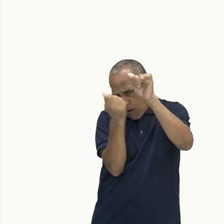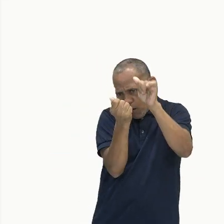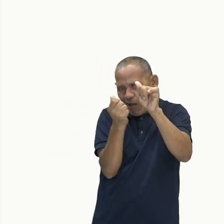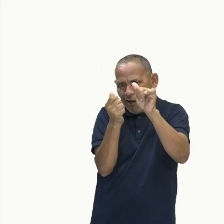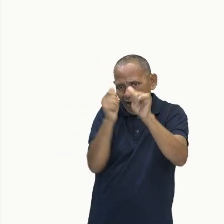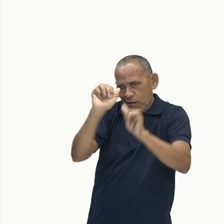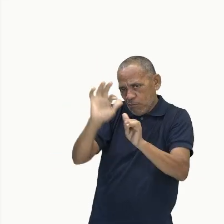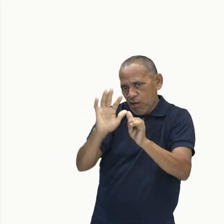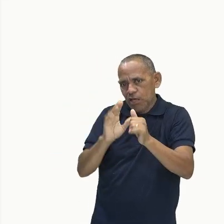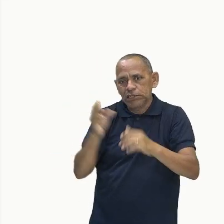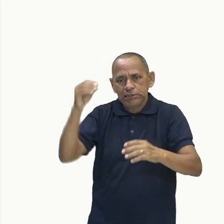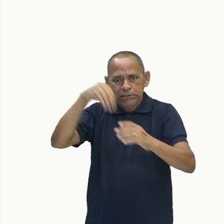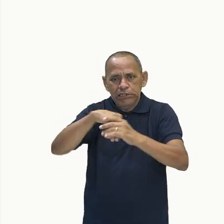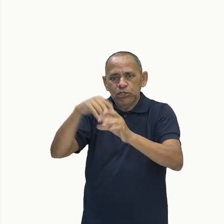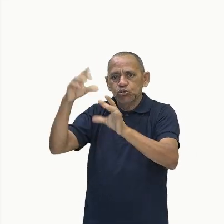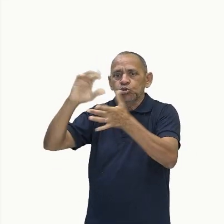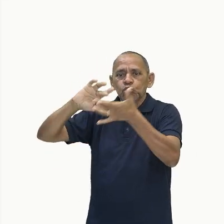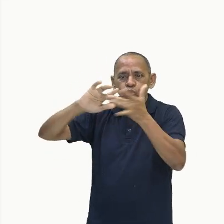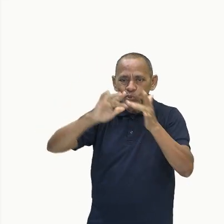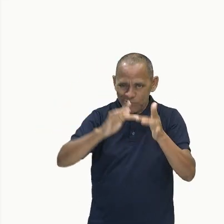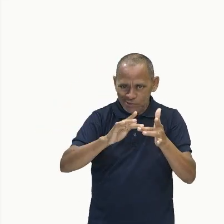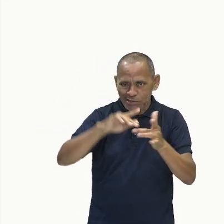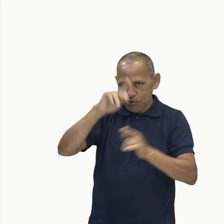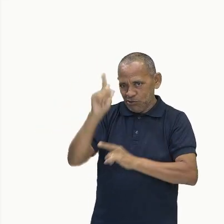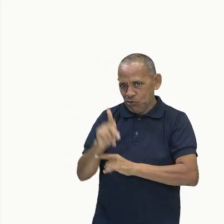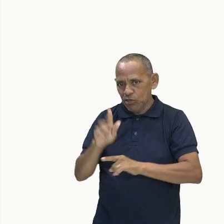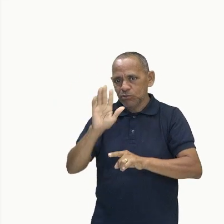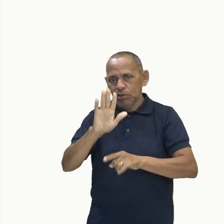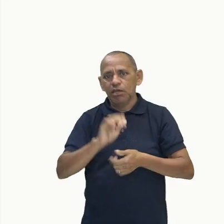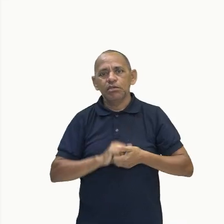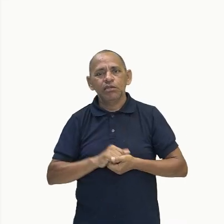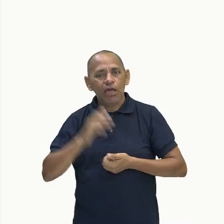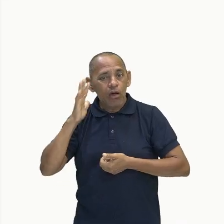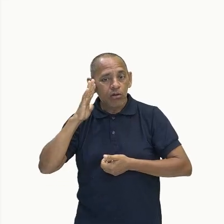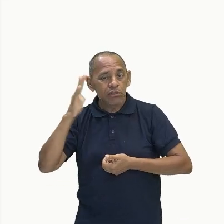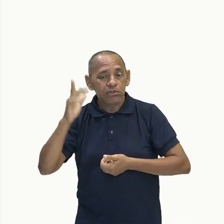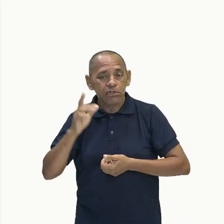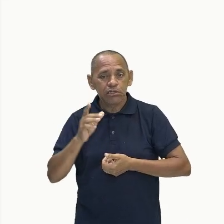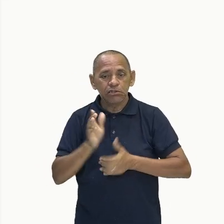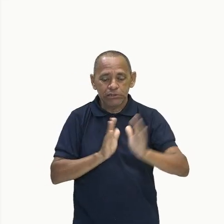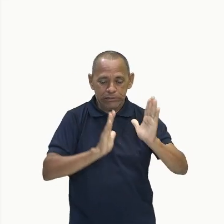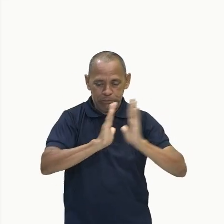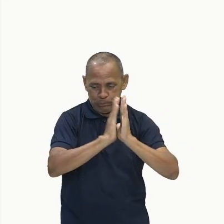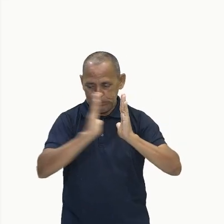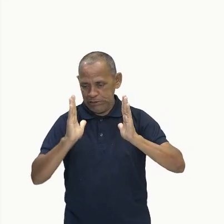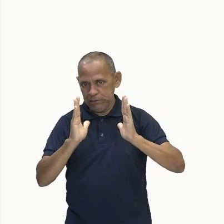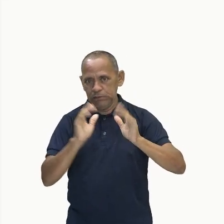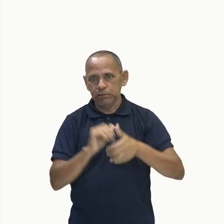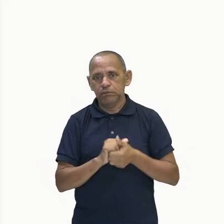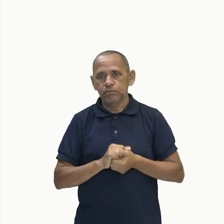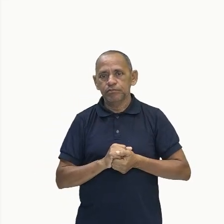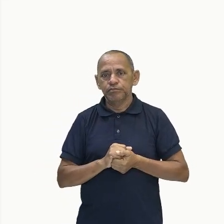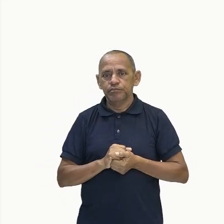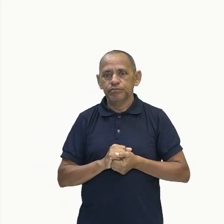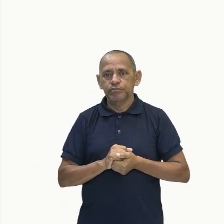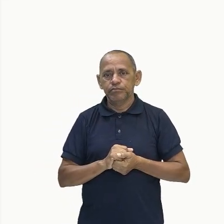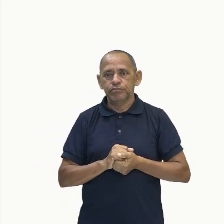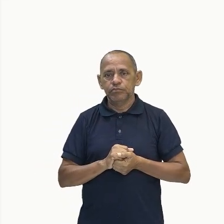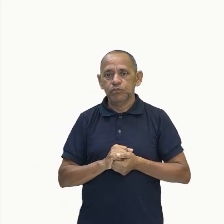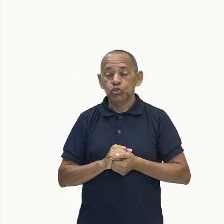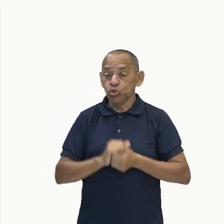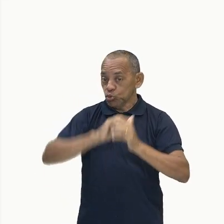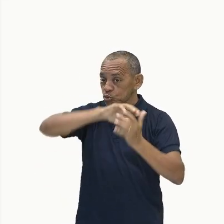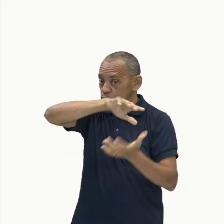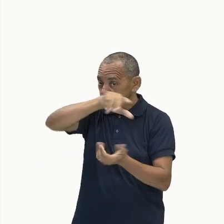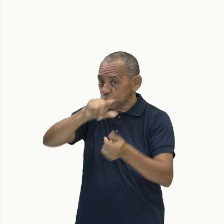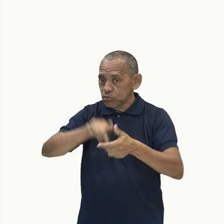de um contexto histórico que estava acontecendo no mundo. Certo? Isso. E aí, nesse